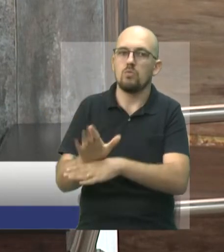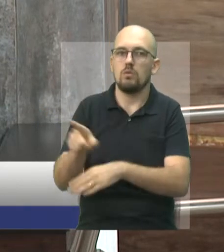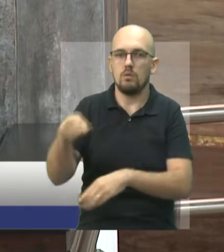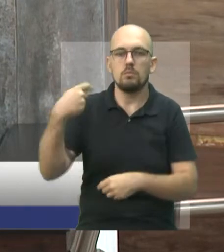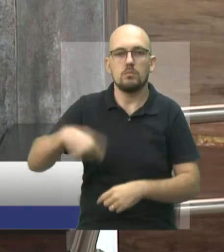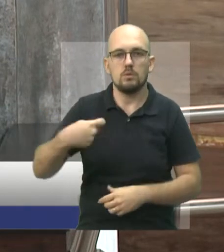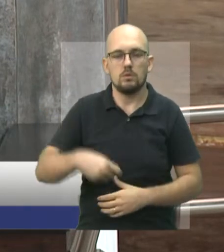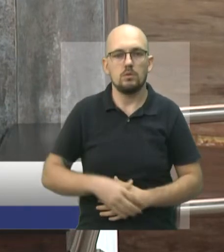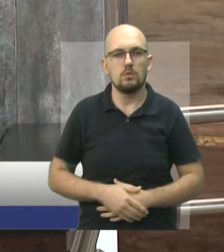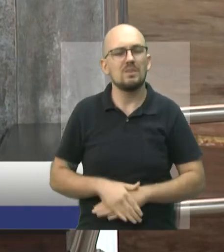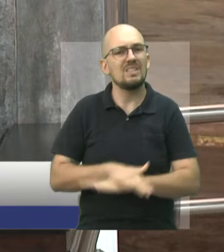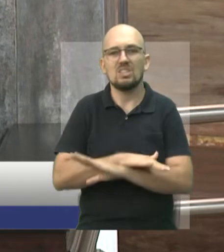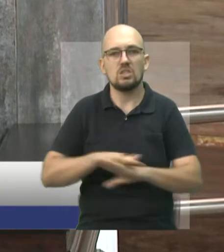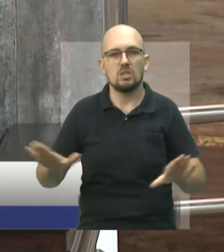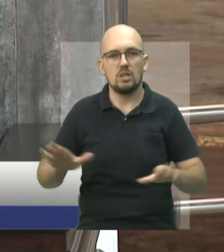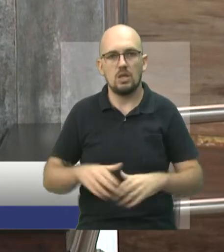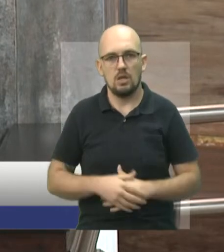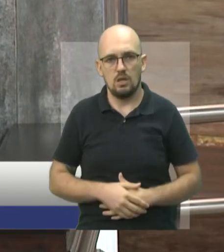Chega!